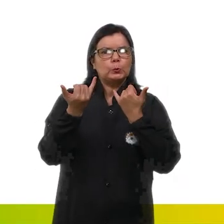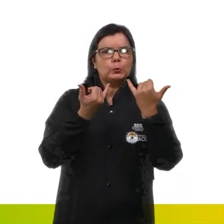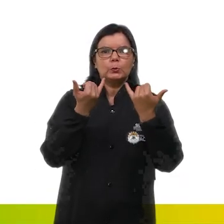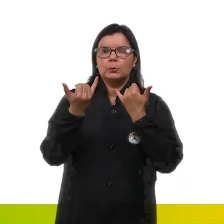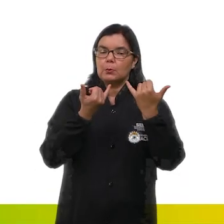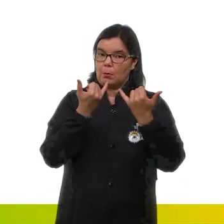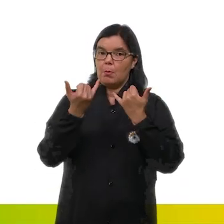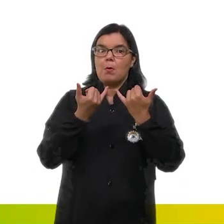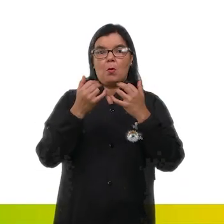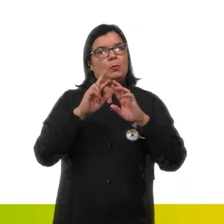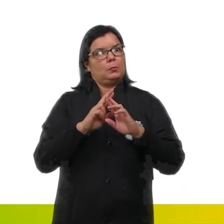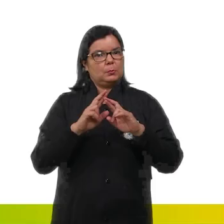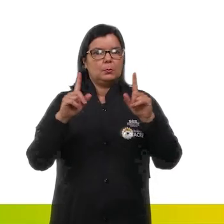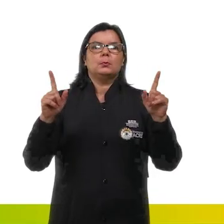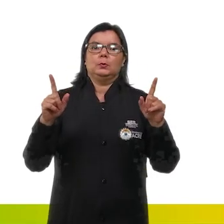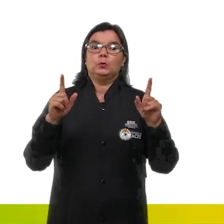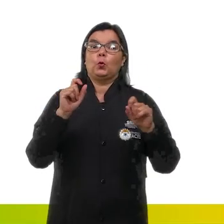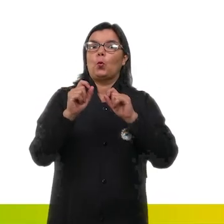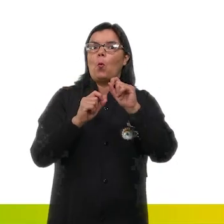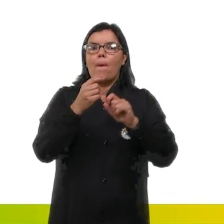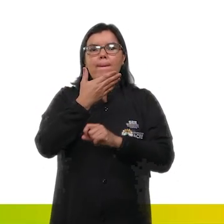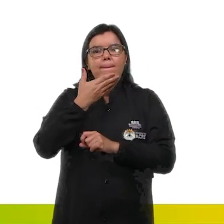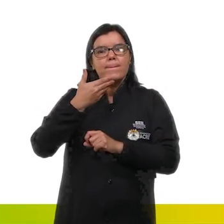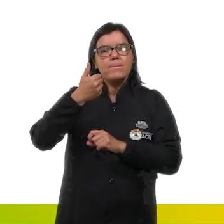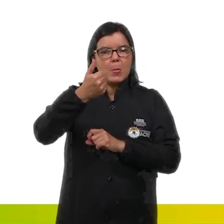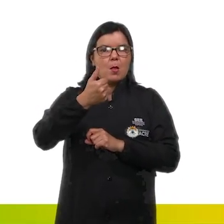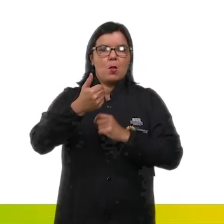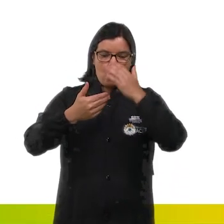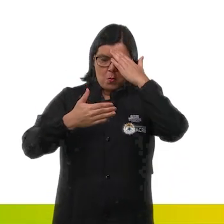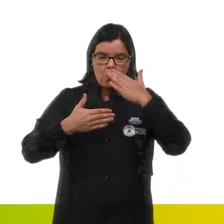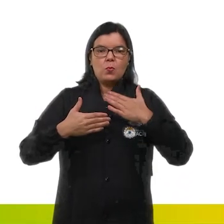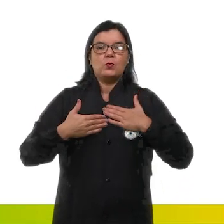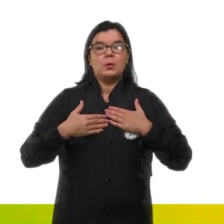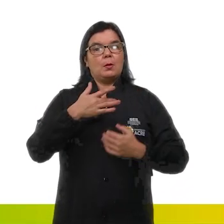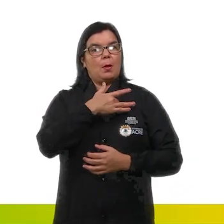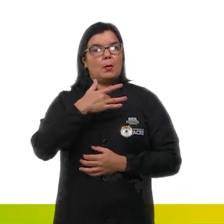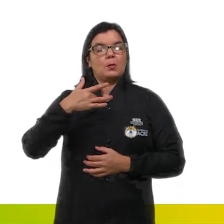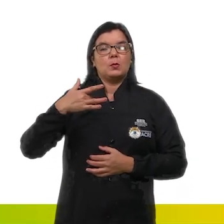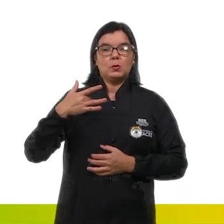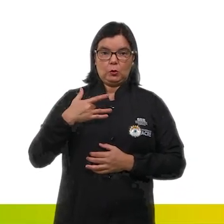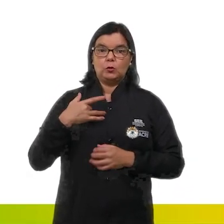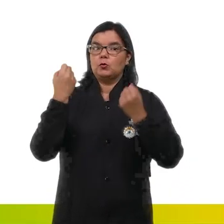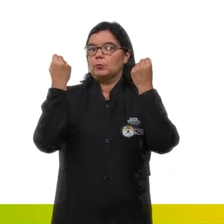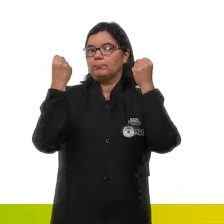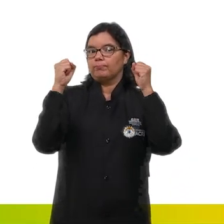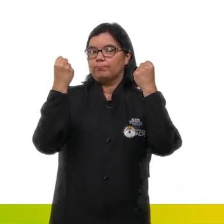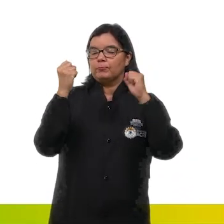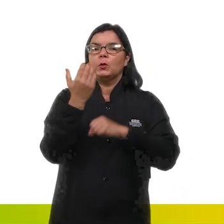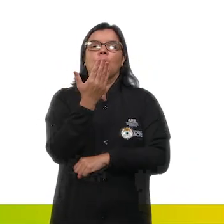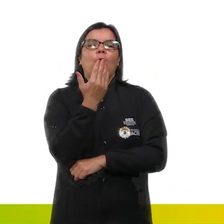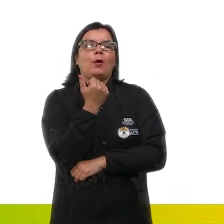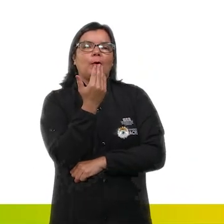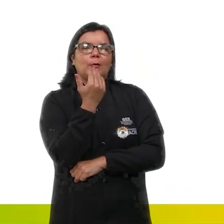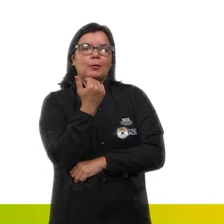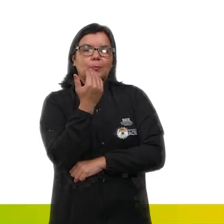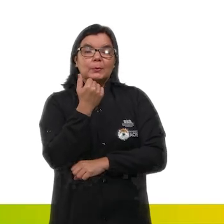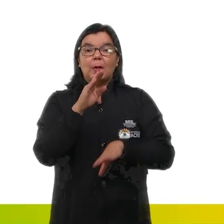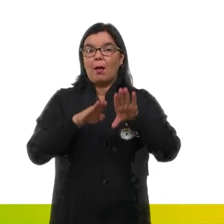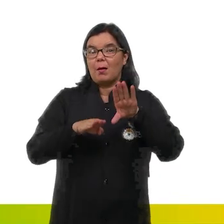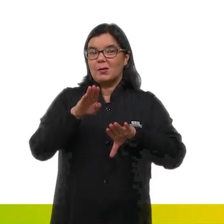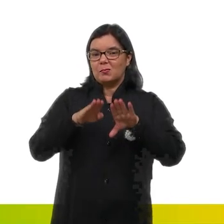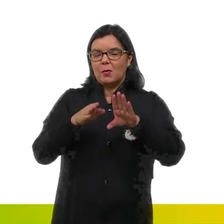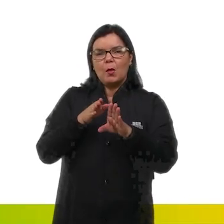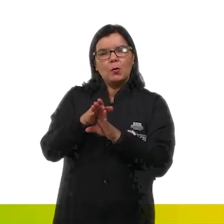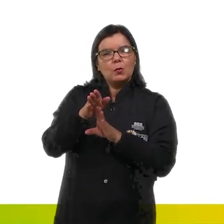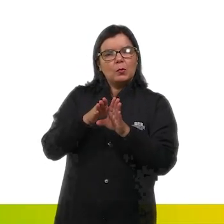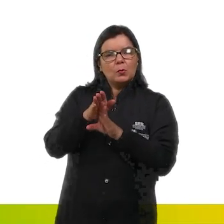informações contraditórias sobre como melhorar o desempenho físico e a saúde através de exercícios e alimentação. Muitas das